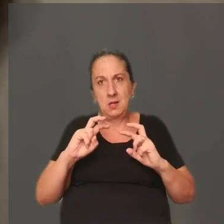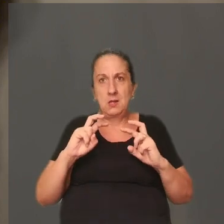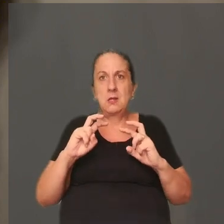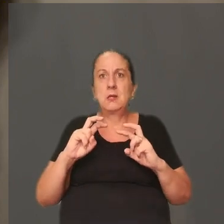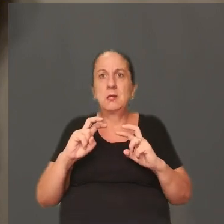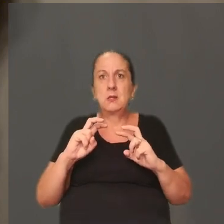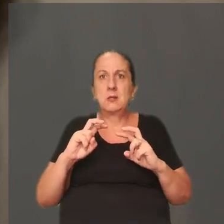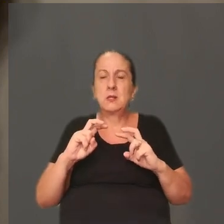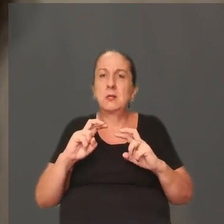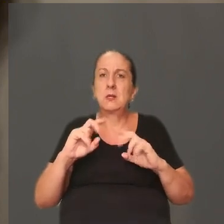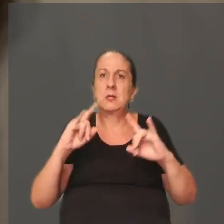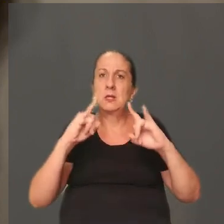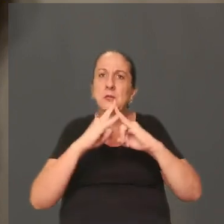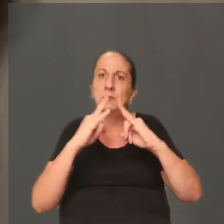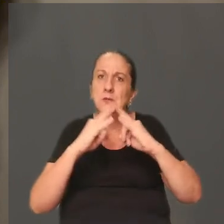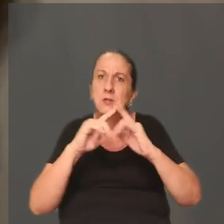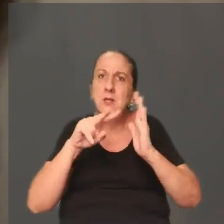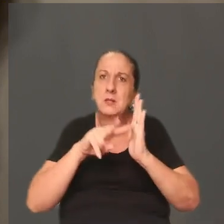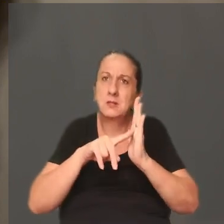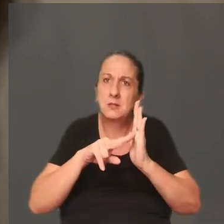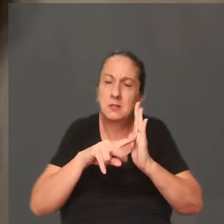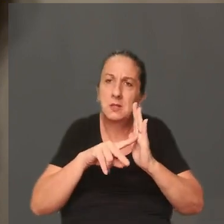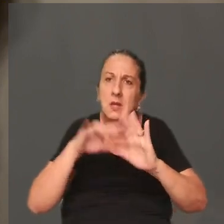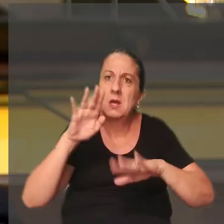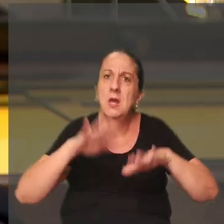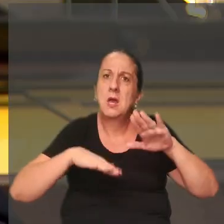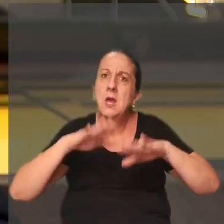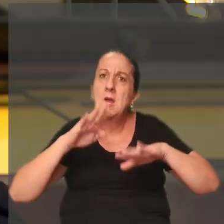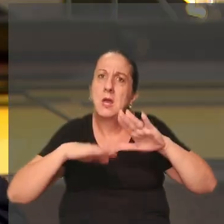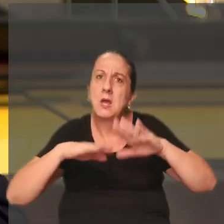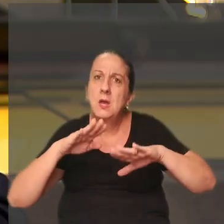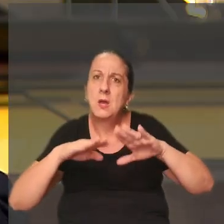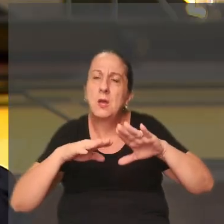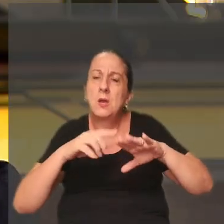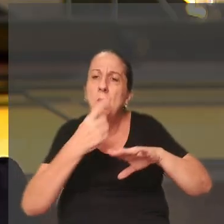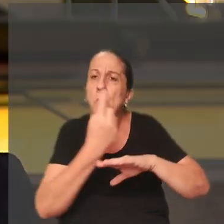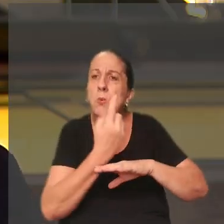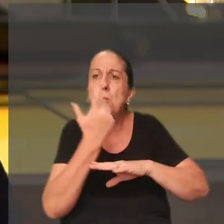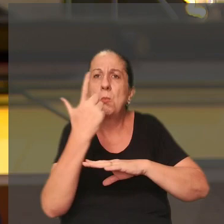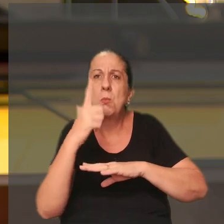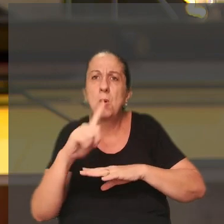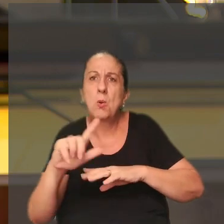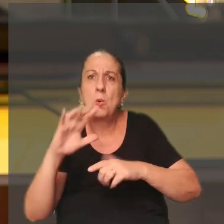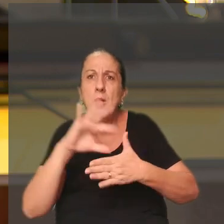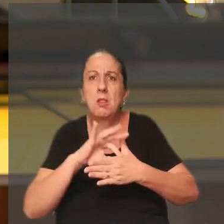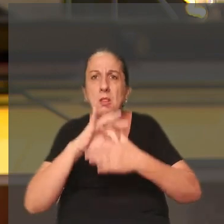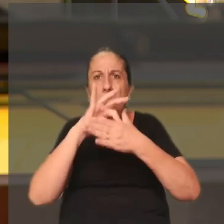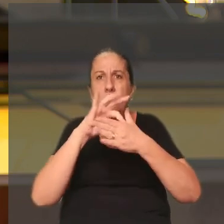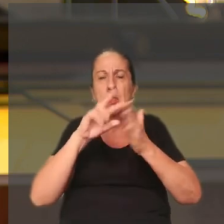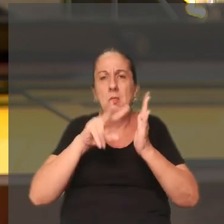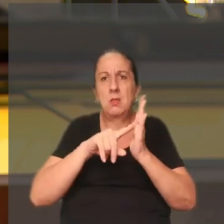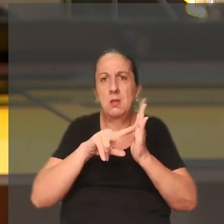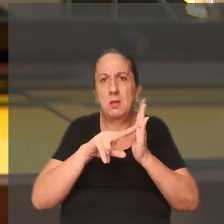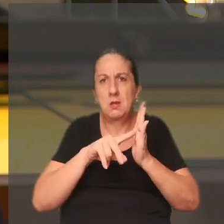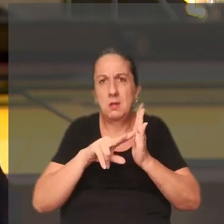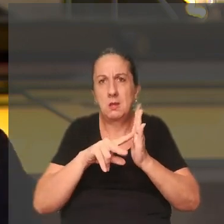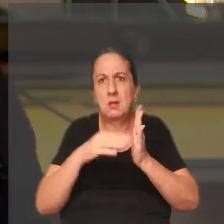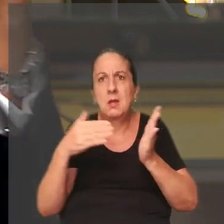a receber as entidades sindicais, às vezes uma ou outra liderança